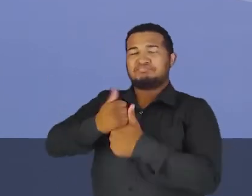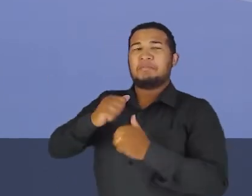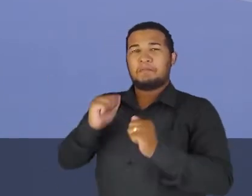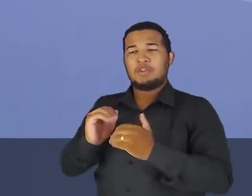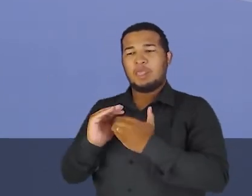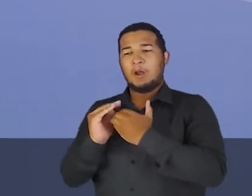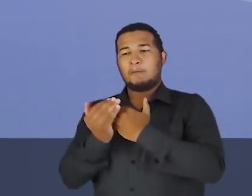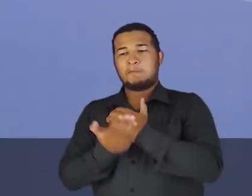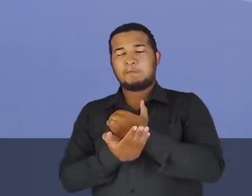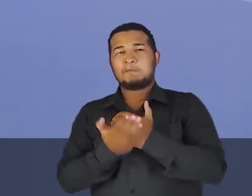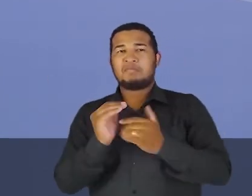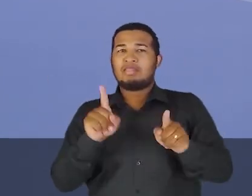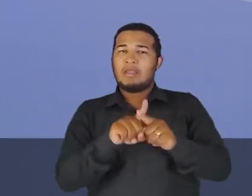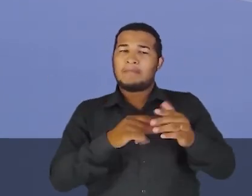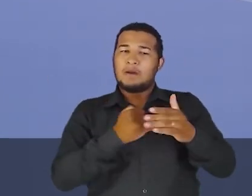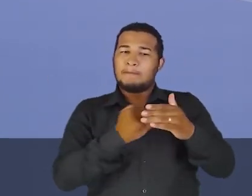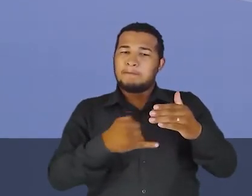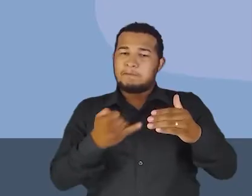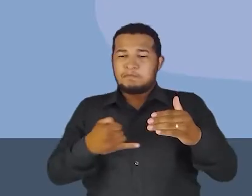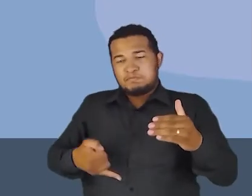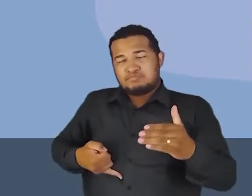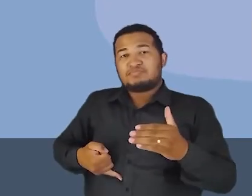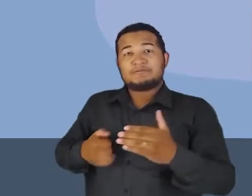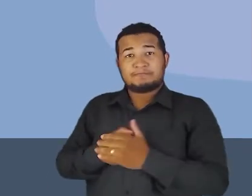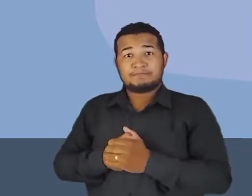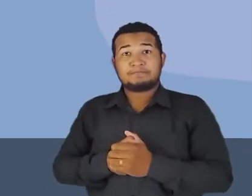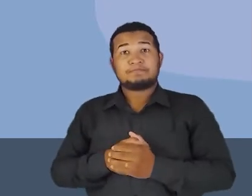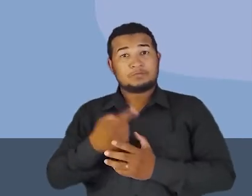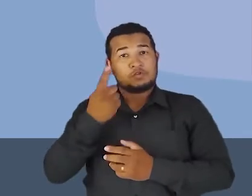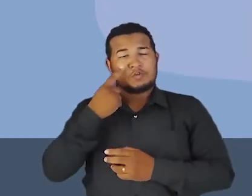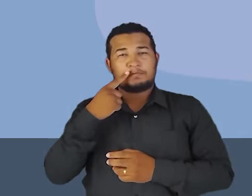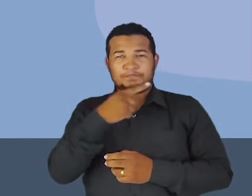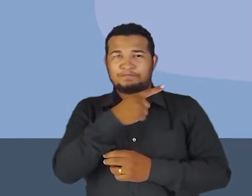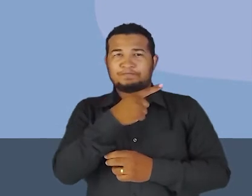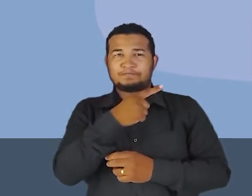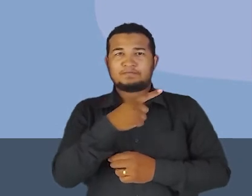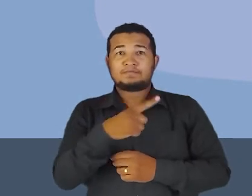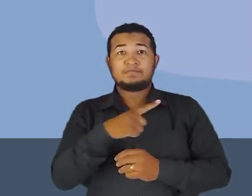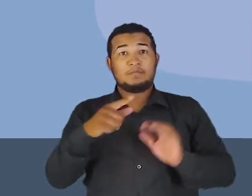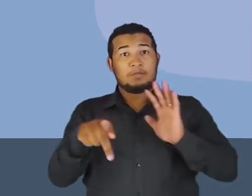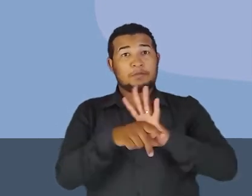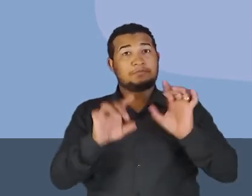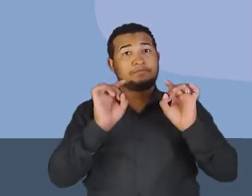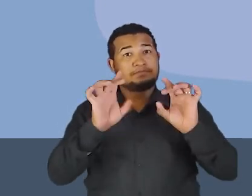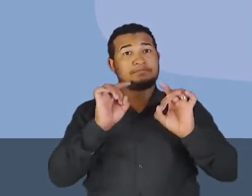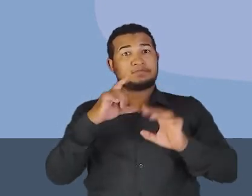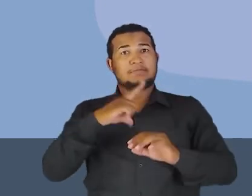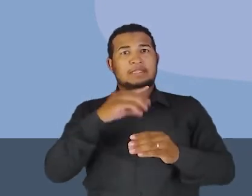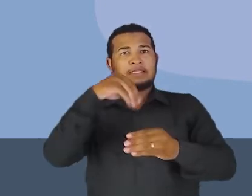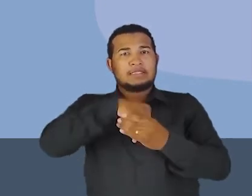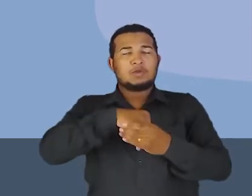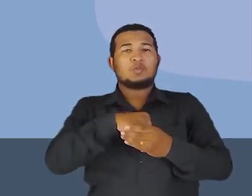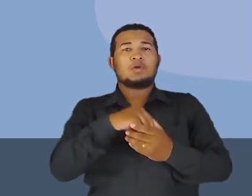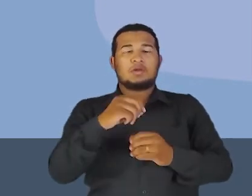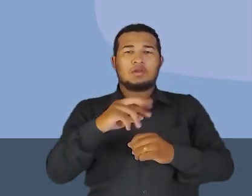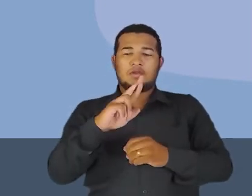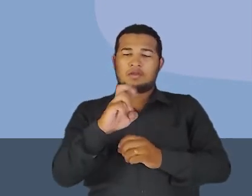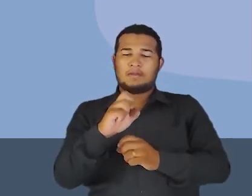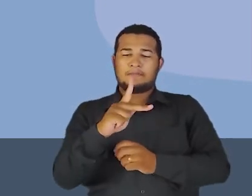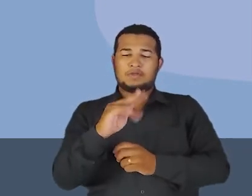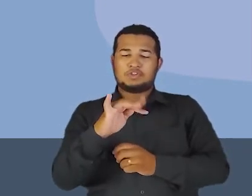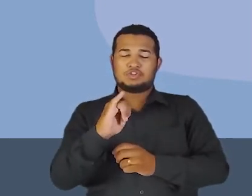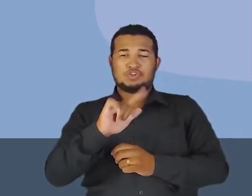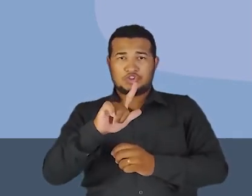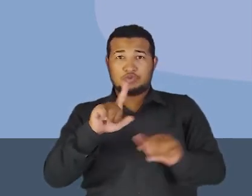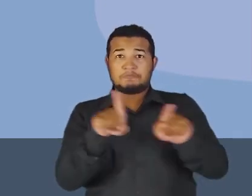outros animais, ok? Então, observe na imagem, você tem aí o saco vitelínico dentro de um embrião de réptil e ave, na